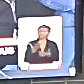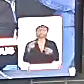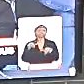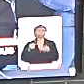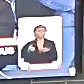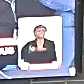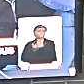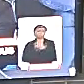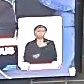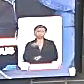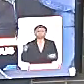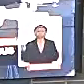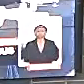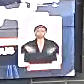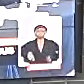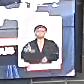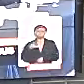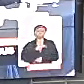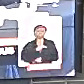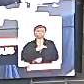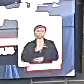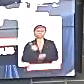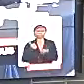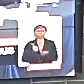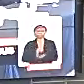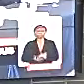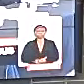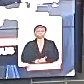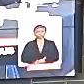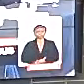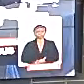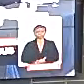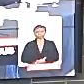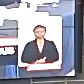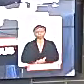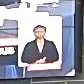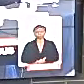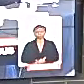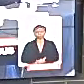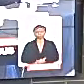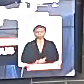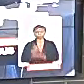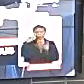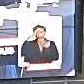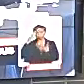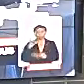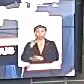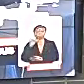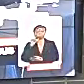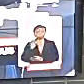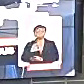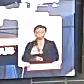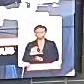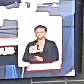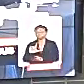bom grande abraço e estamos junto Muito obrigado Deputado Cleitinho